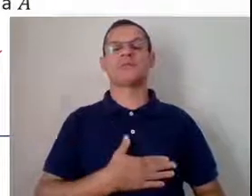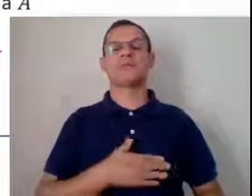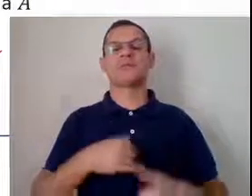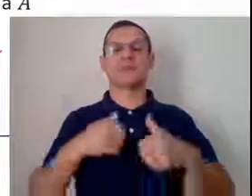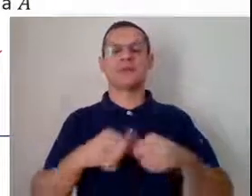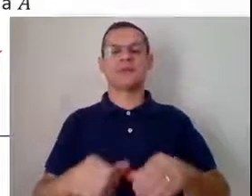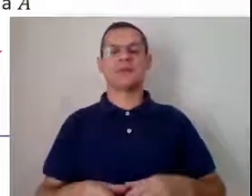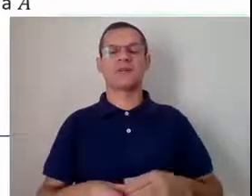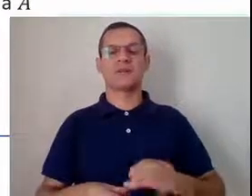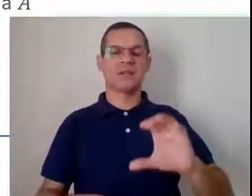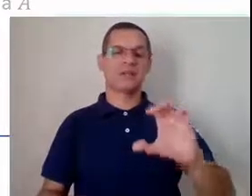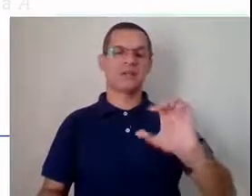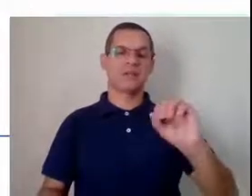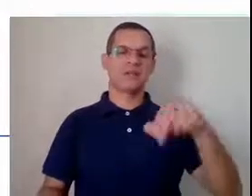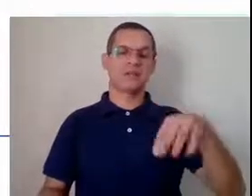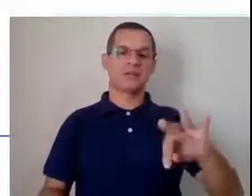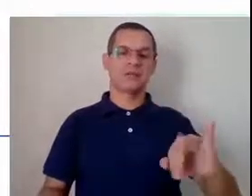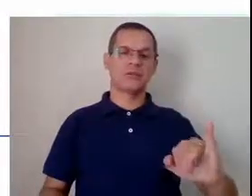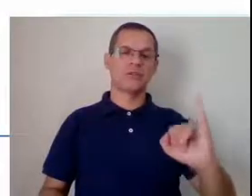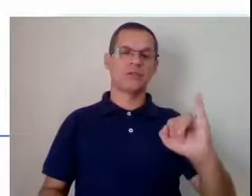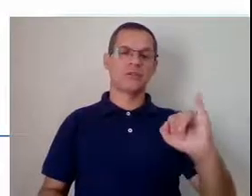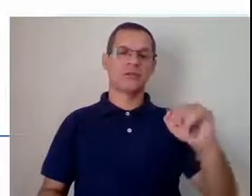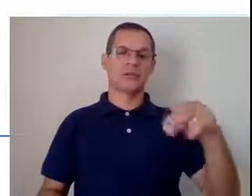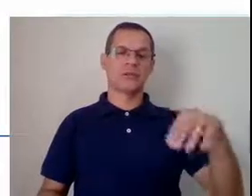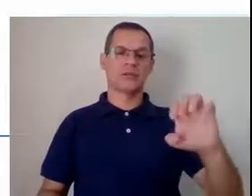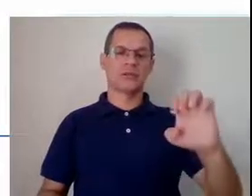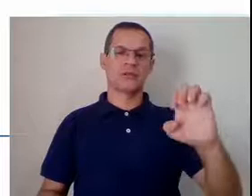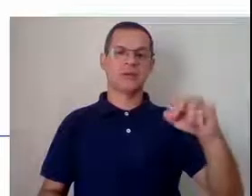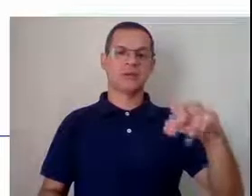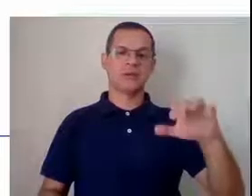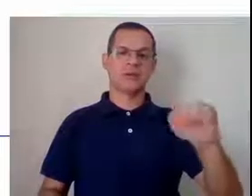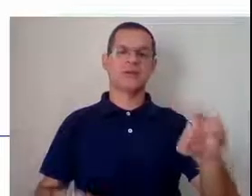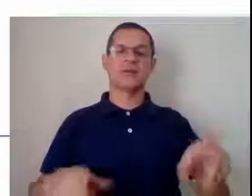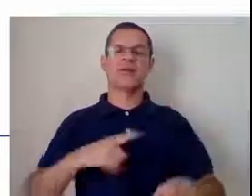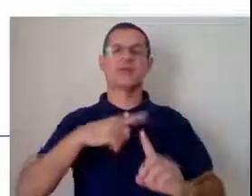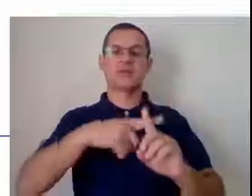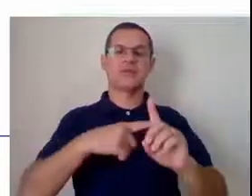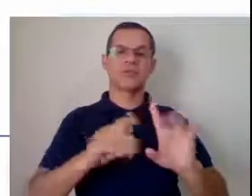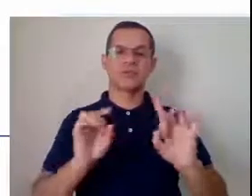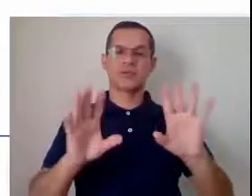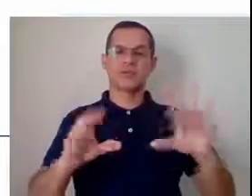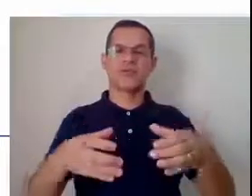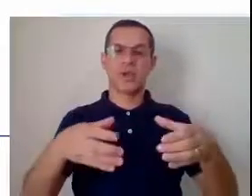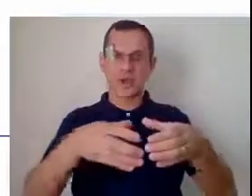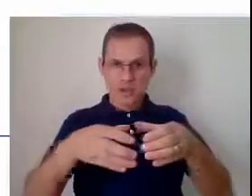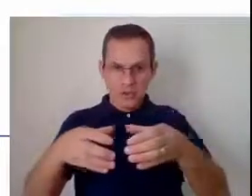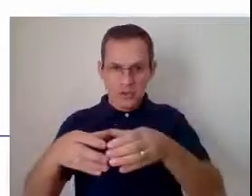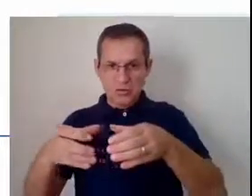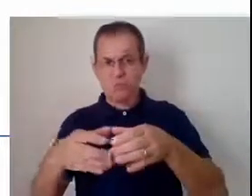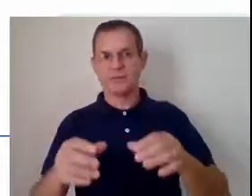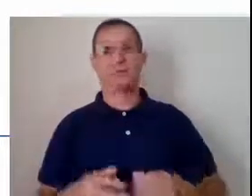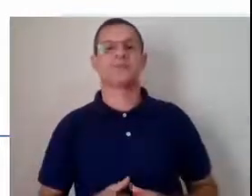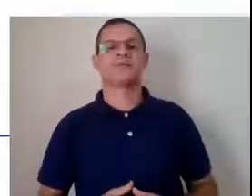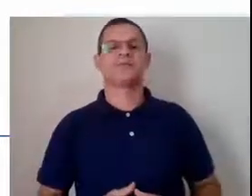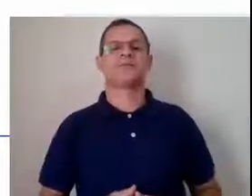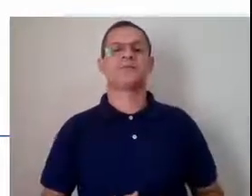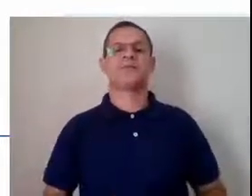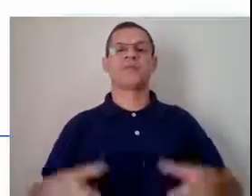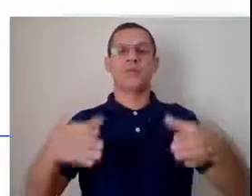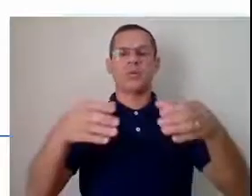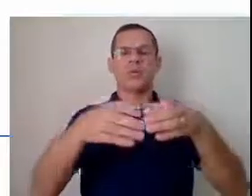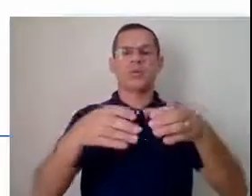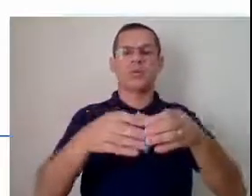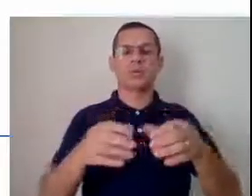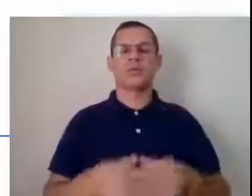dessa continência. Nós temos alguns tipos especiais de conjuntos, né? O